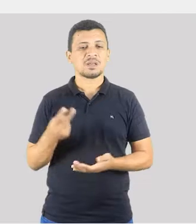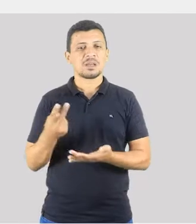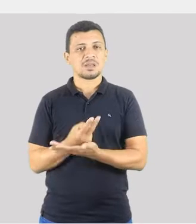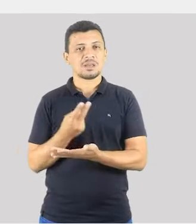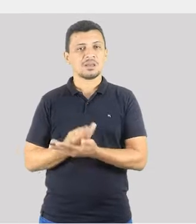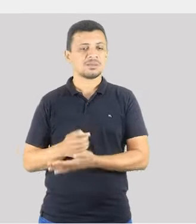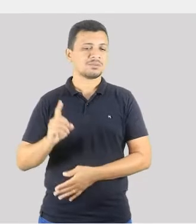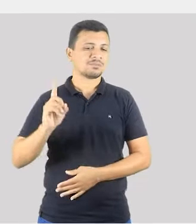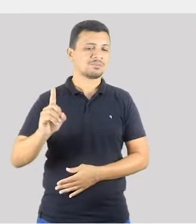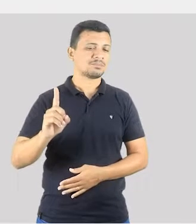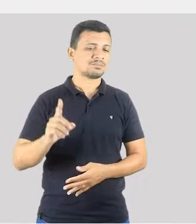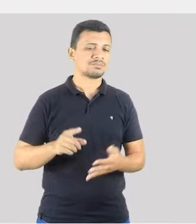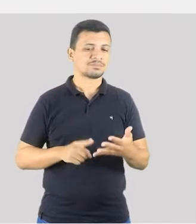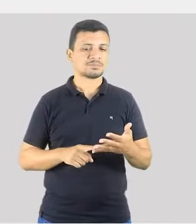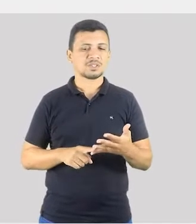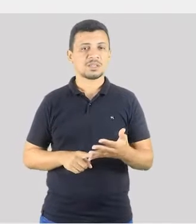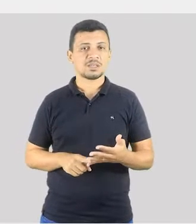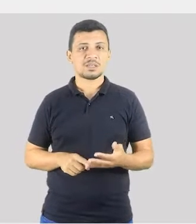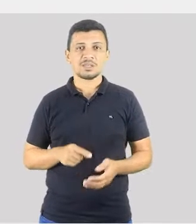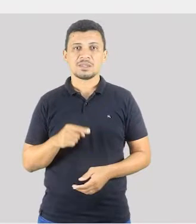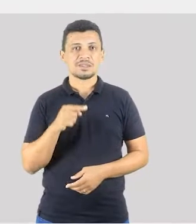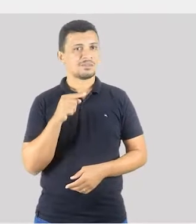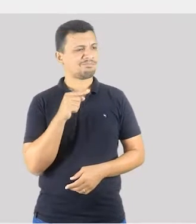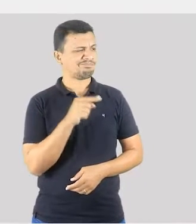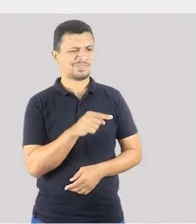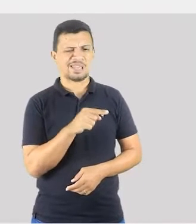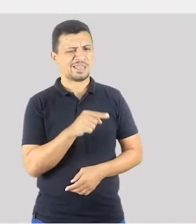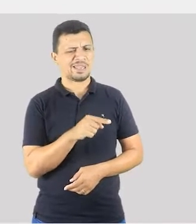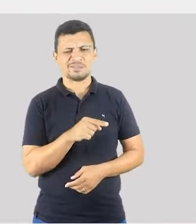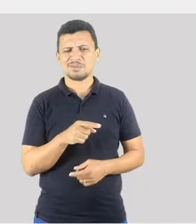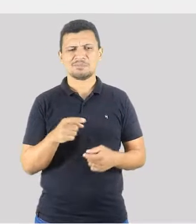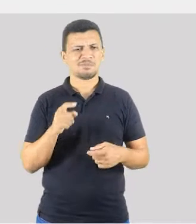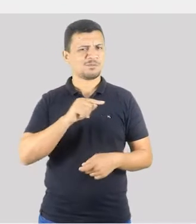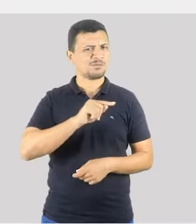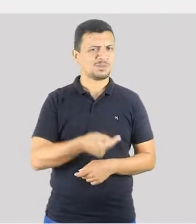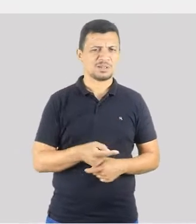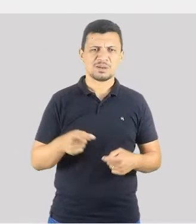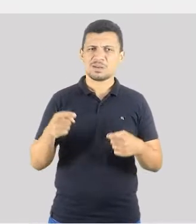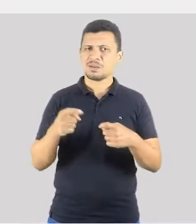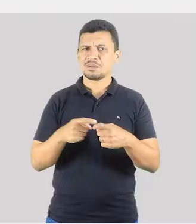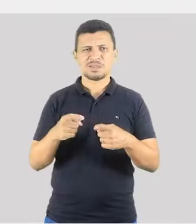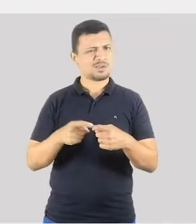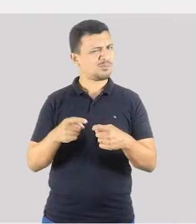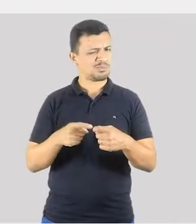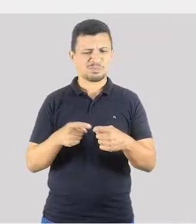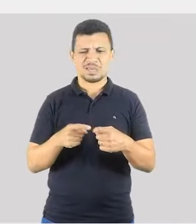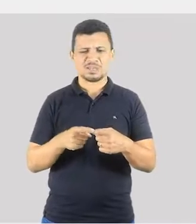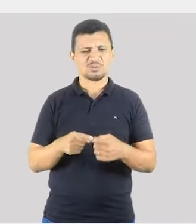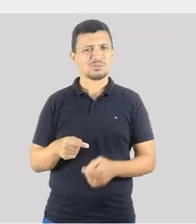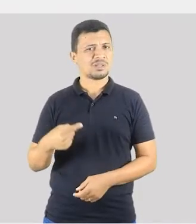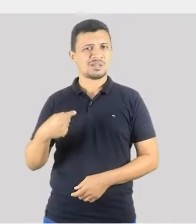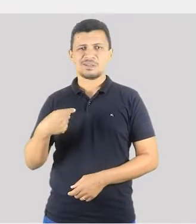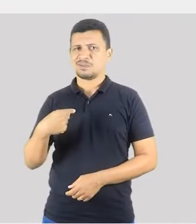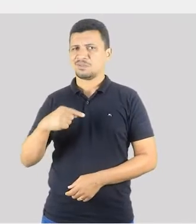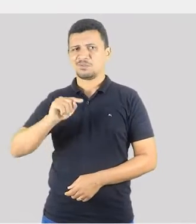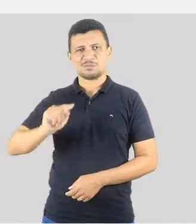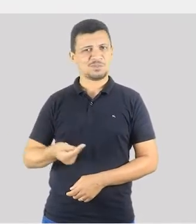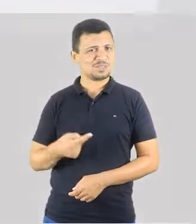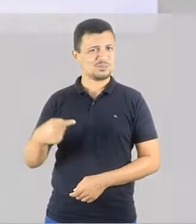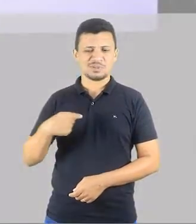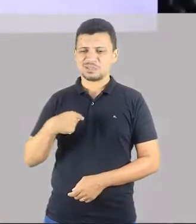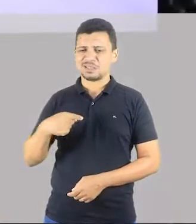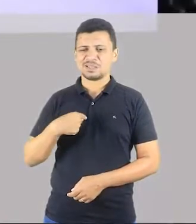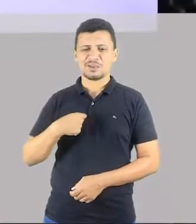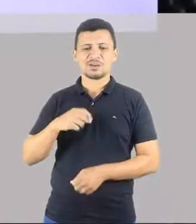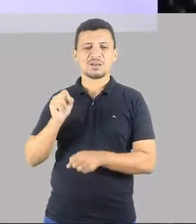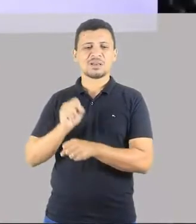letra D. A letra E, nem ela, nem o médico, nem eu esperávamos aquele desfecho triste.